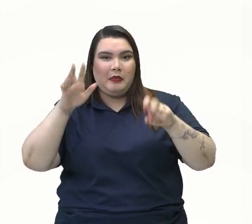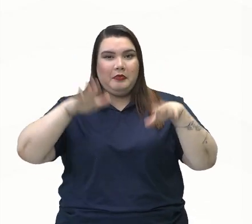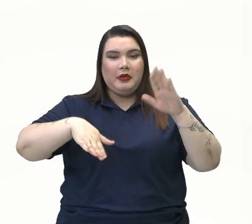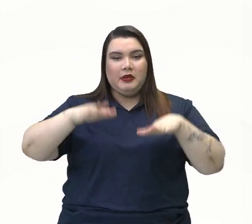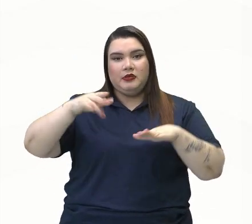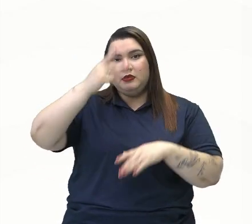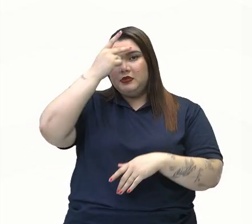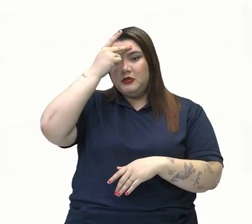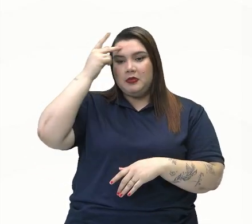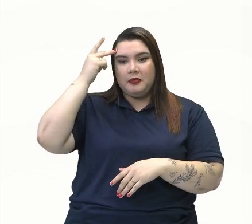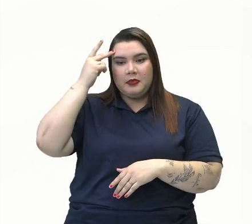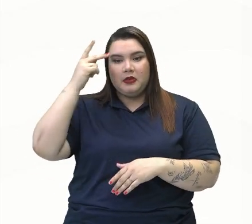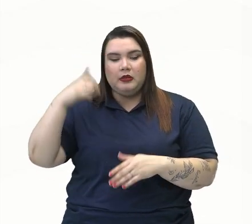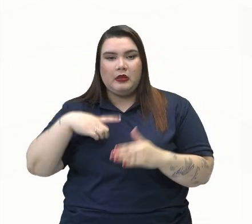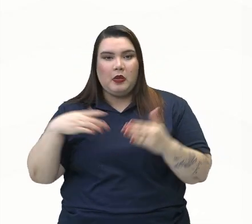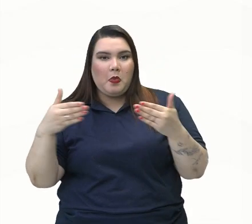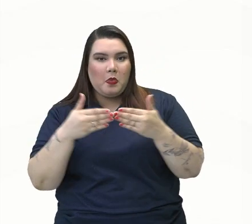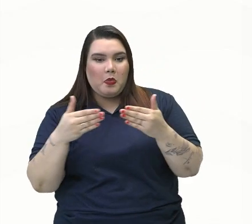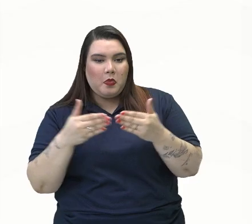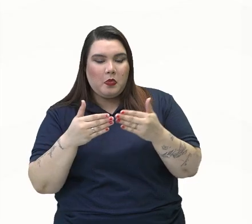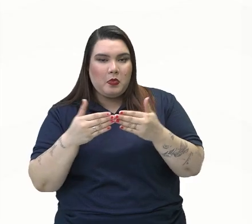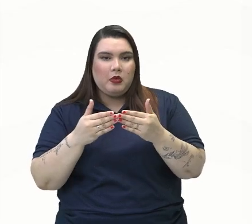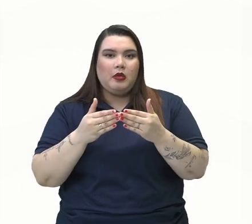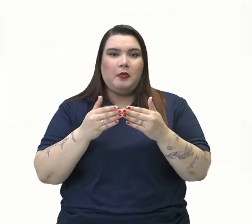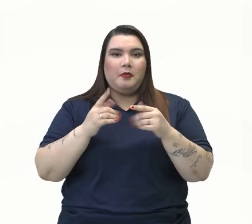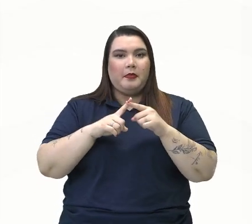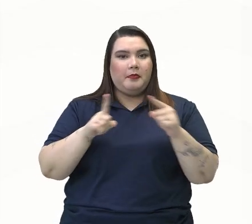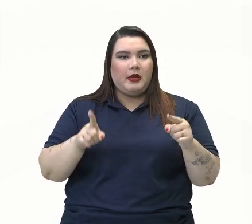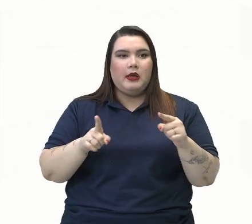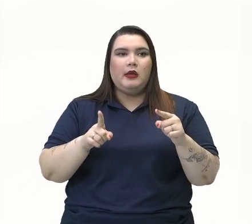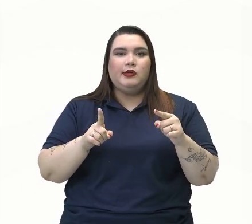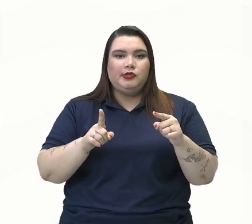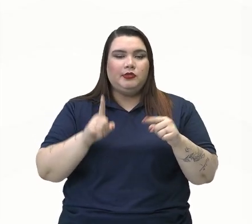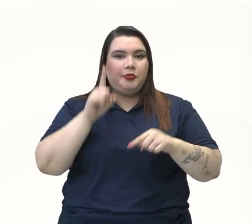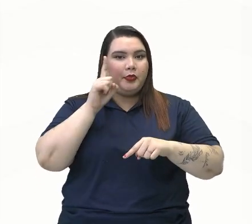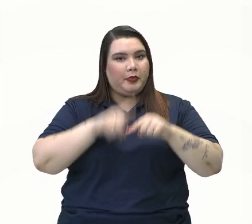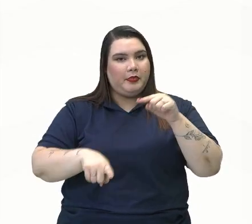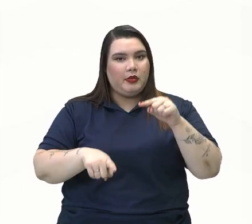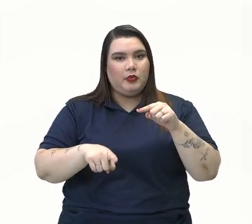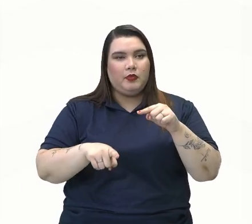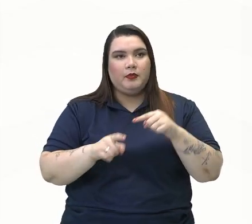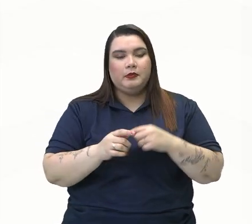pessoas até têm apoio popular, isso é ilegal, tá bom?